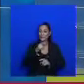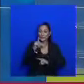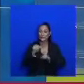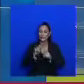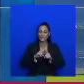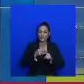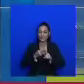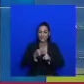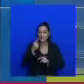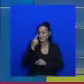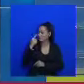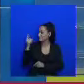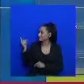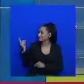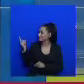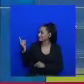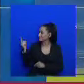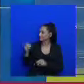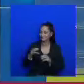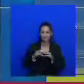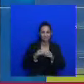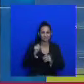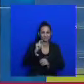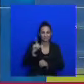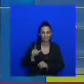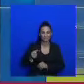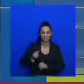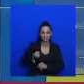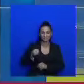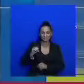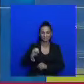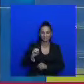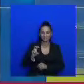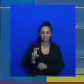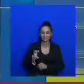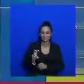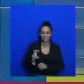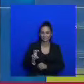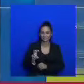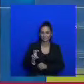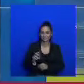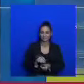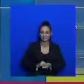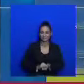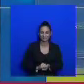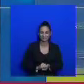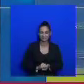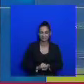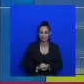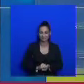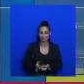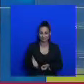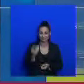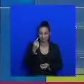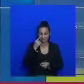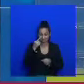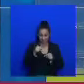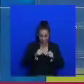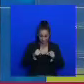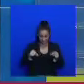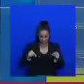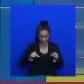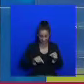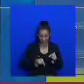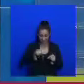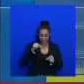Sena. Bola azul, número 05. Azul, 05. Vamos confirmar